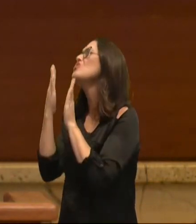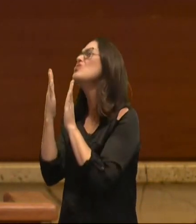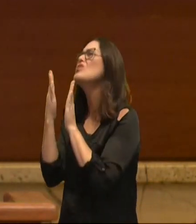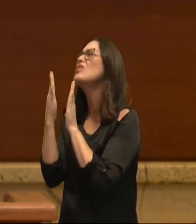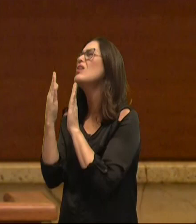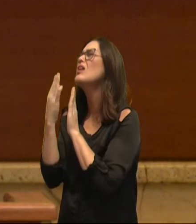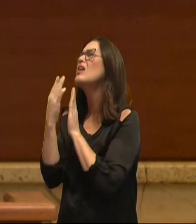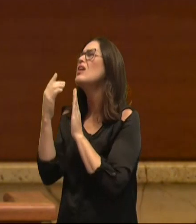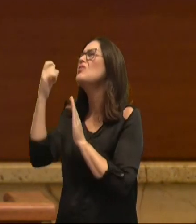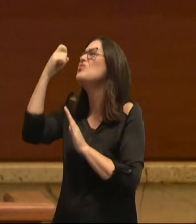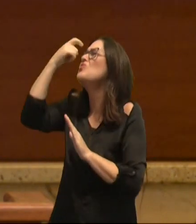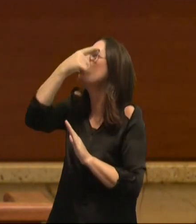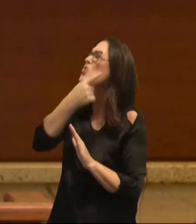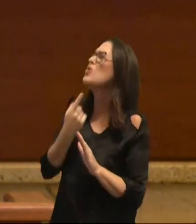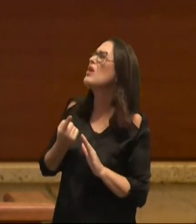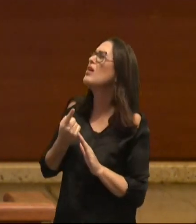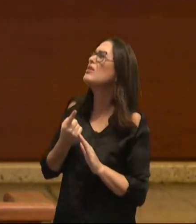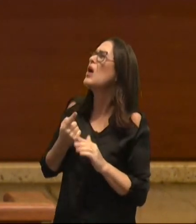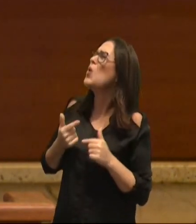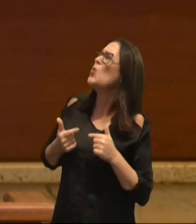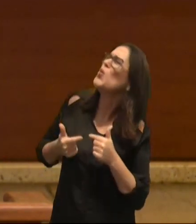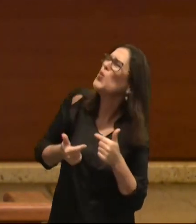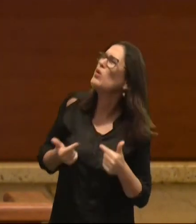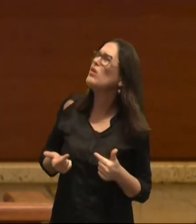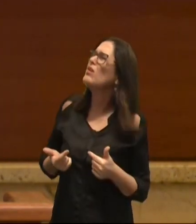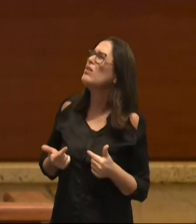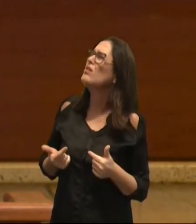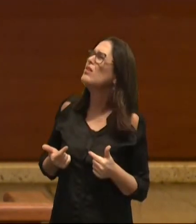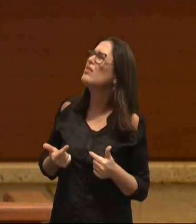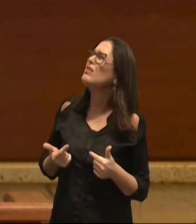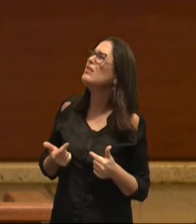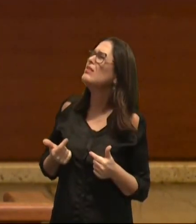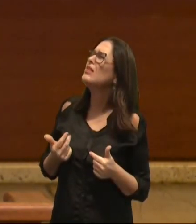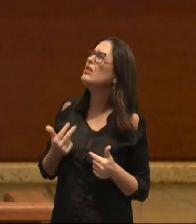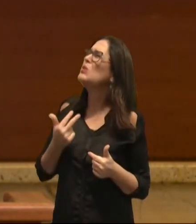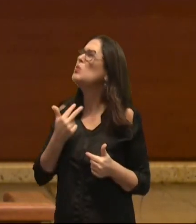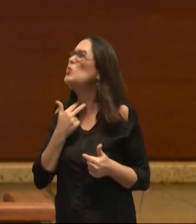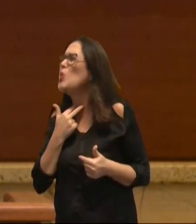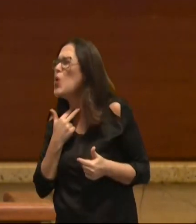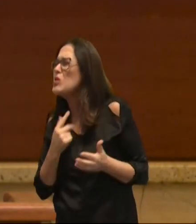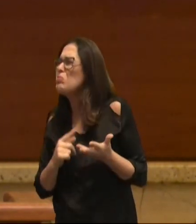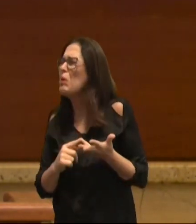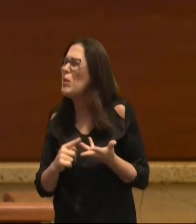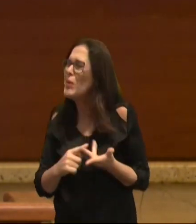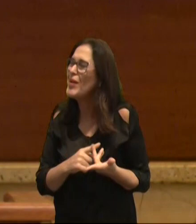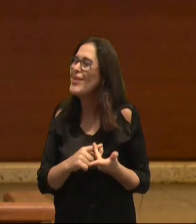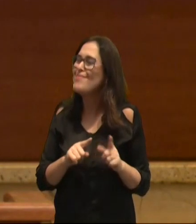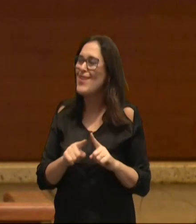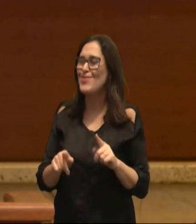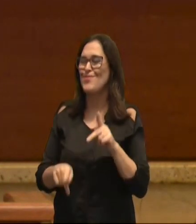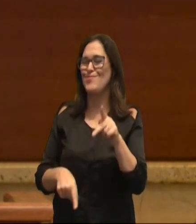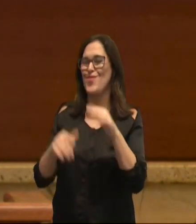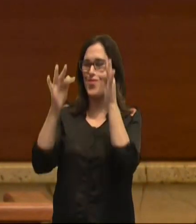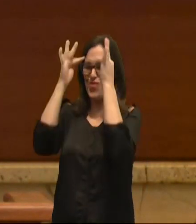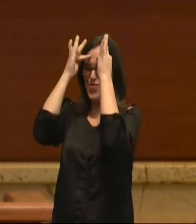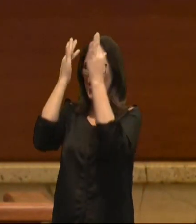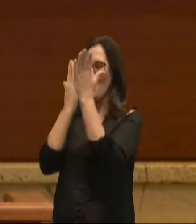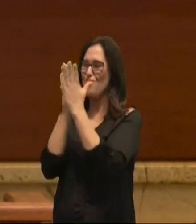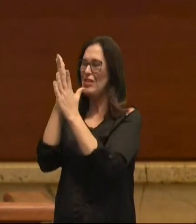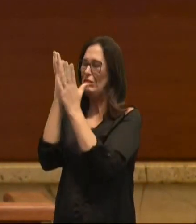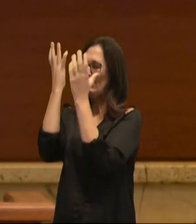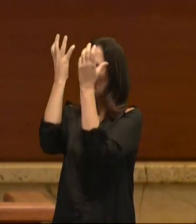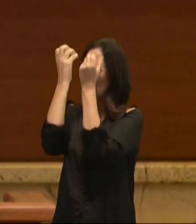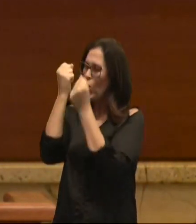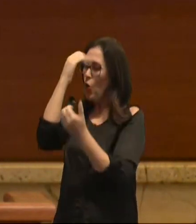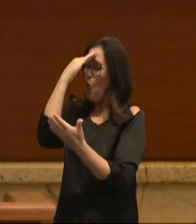suas dificuldades, em suas lutas, em suas impossibilidades, mas o povo fiel, que se agarra ao Senhor